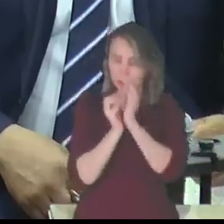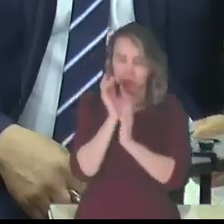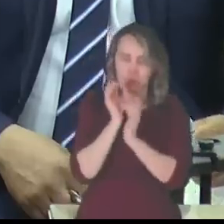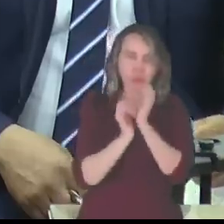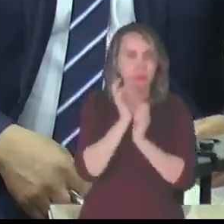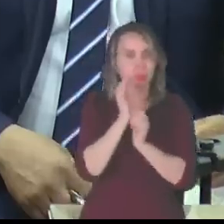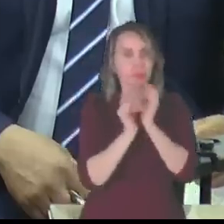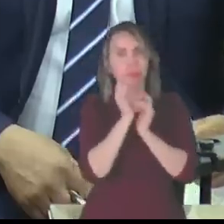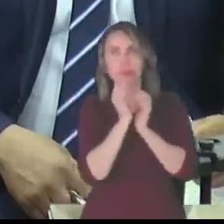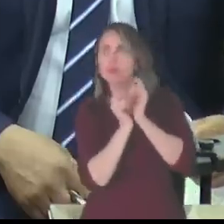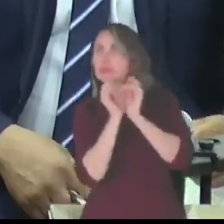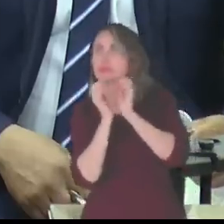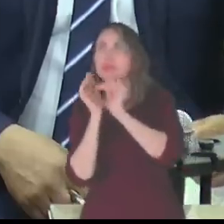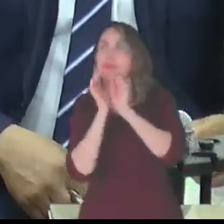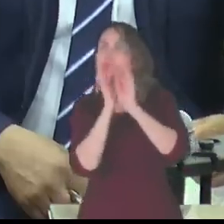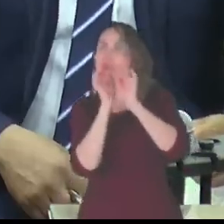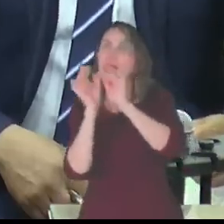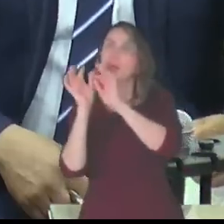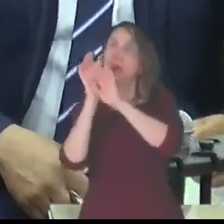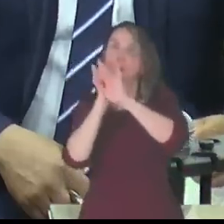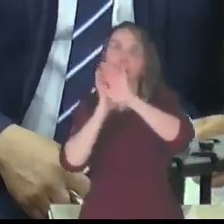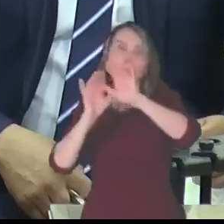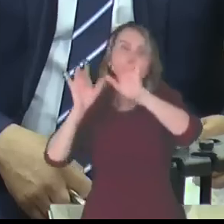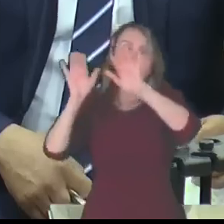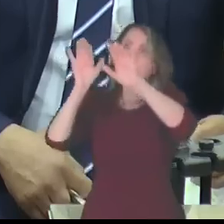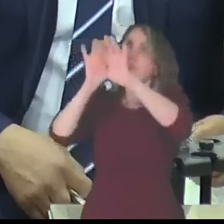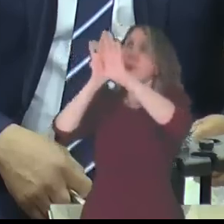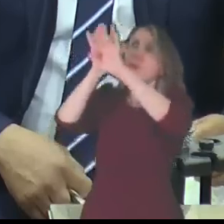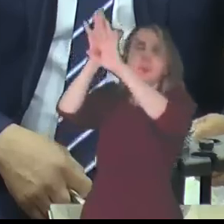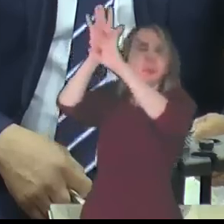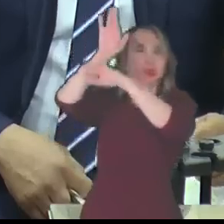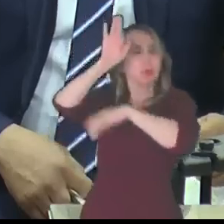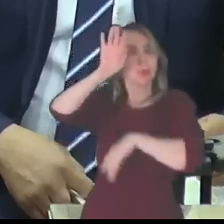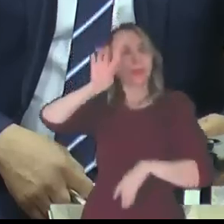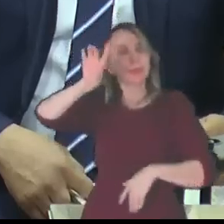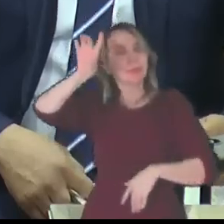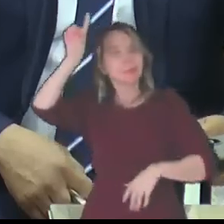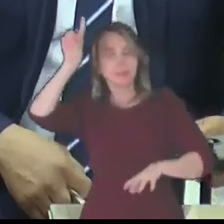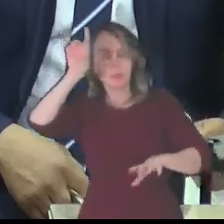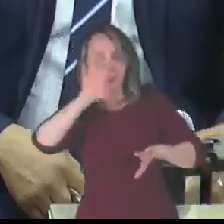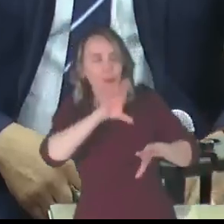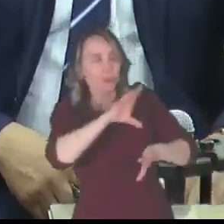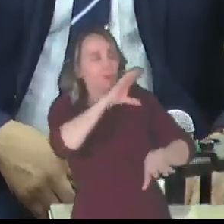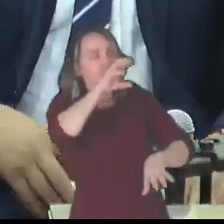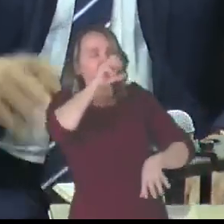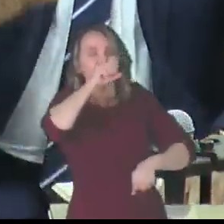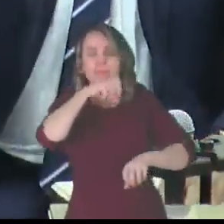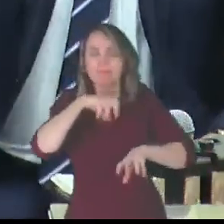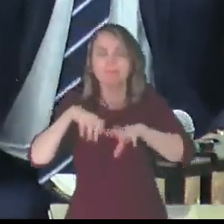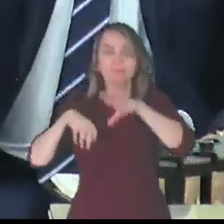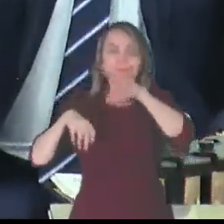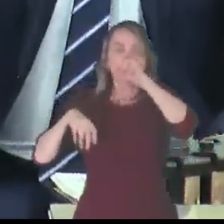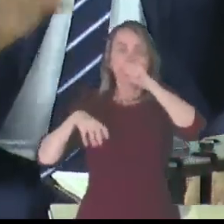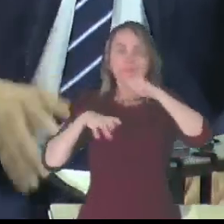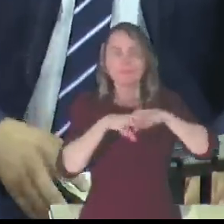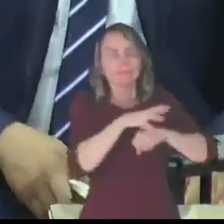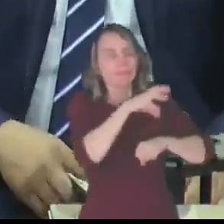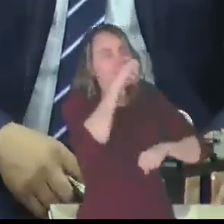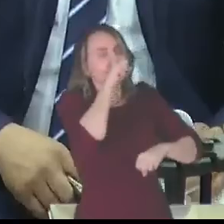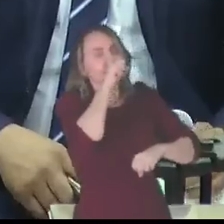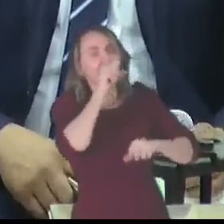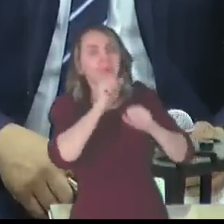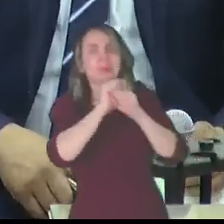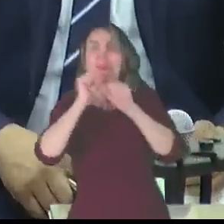o incenso subindo e o incenso subindo e o incenso subindo e o incenso subindo quem pode dar glória ao nome de Jesus Cristo nesta